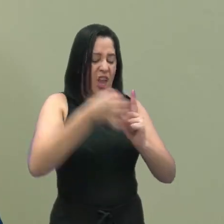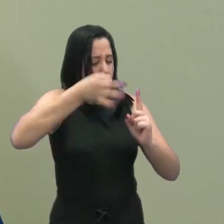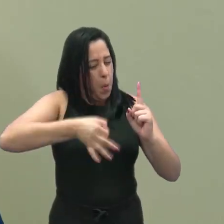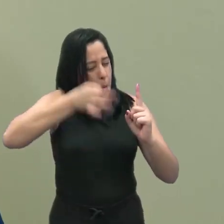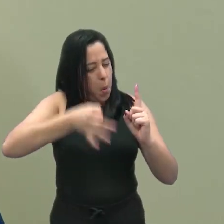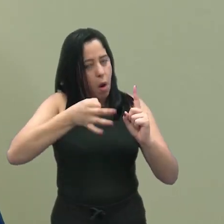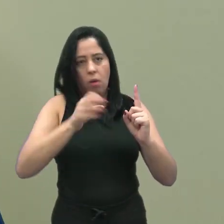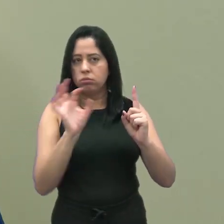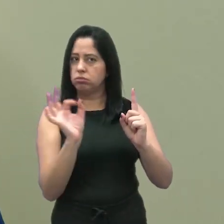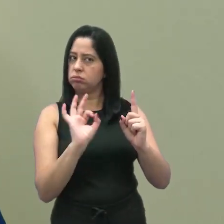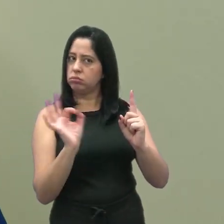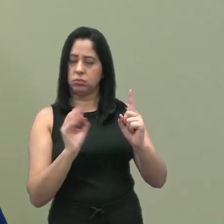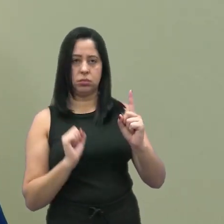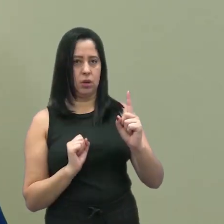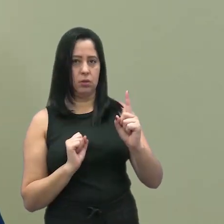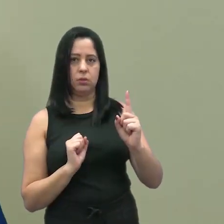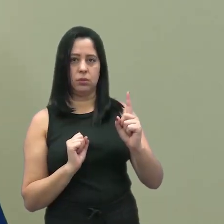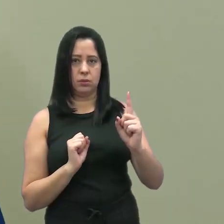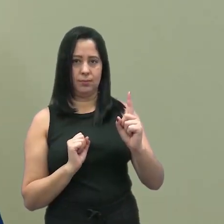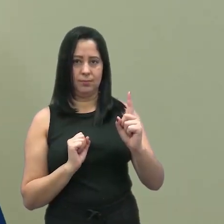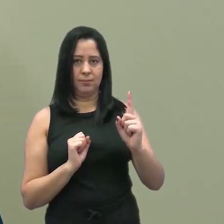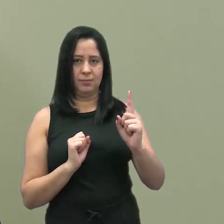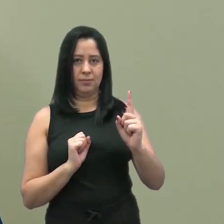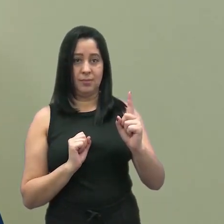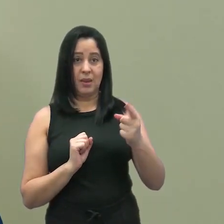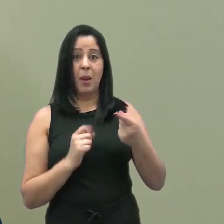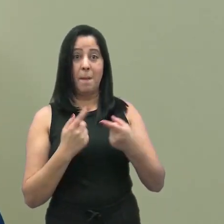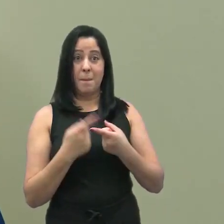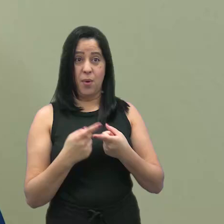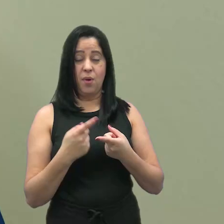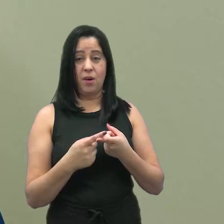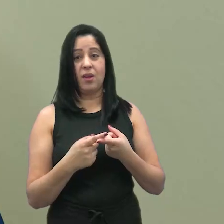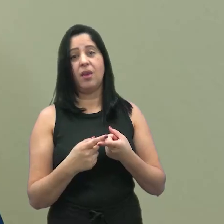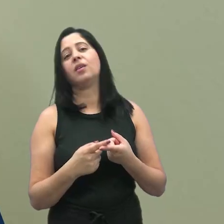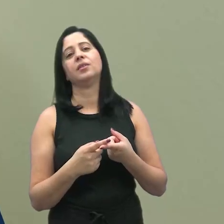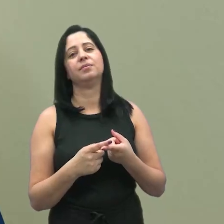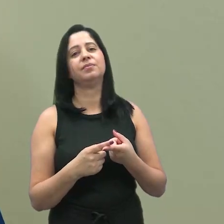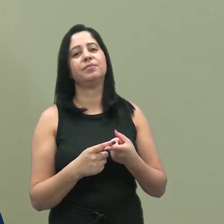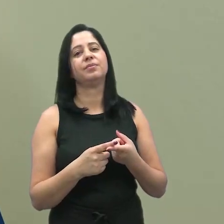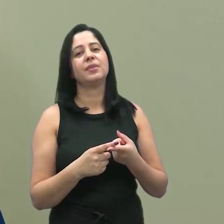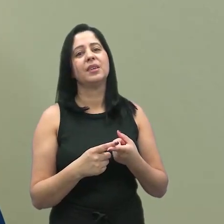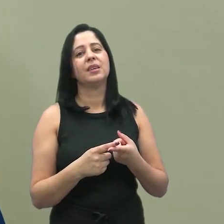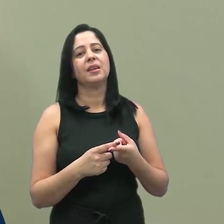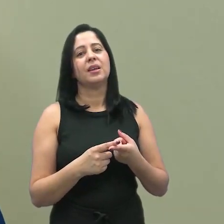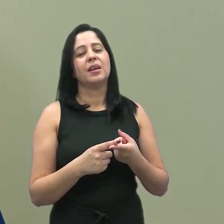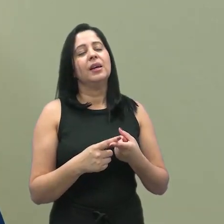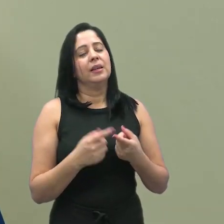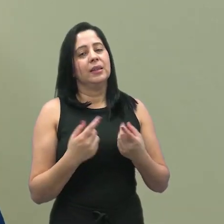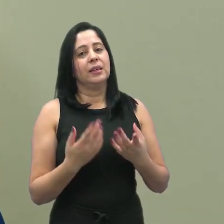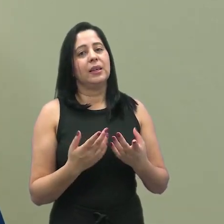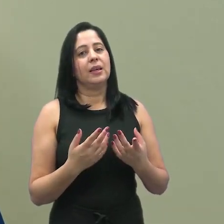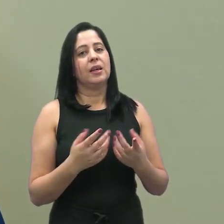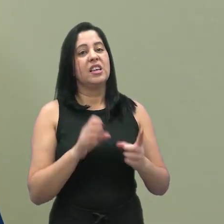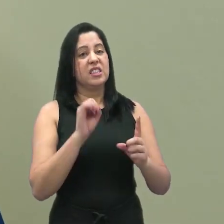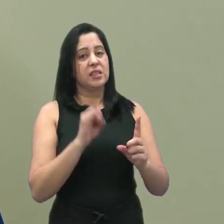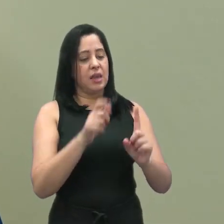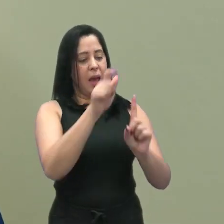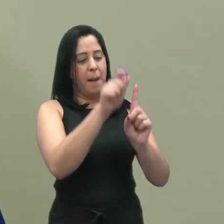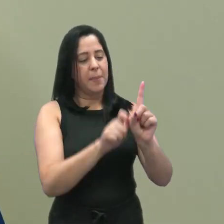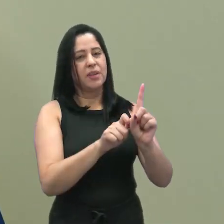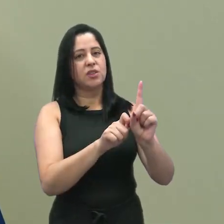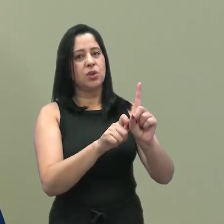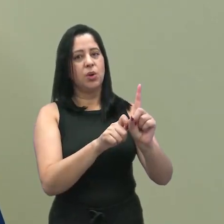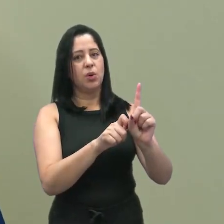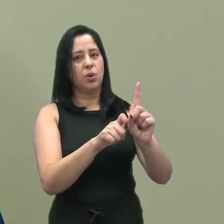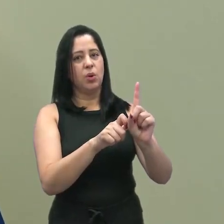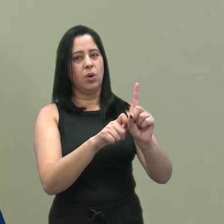sem julgamento, porque é o que o pessoal fala muito, né? E a gente sabe que é assim que funciona. Você está de